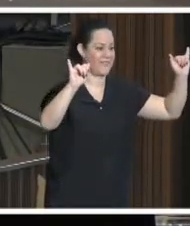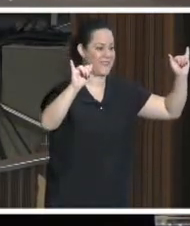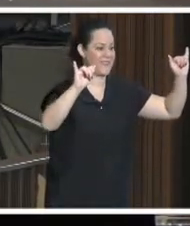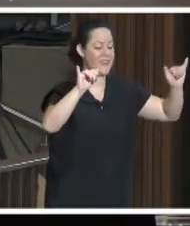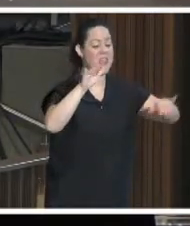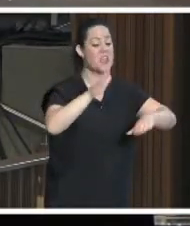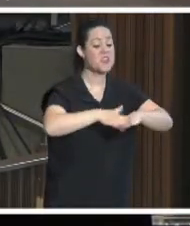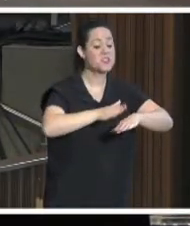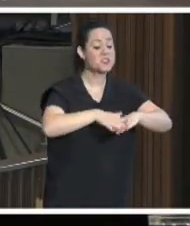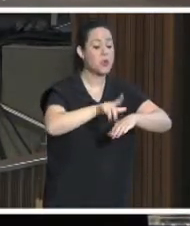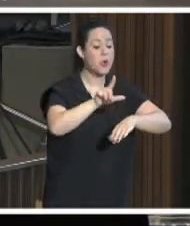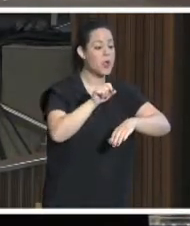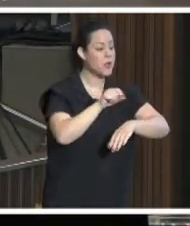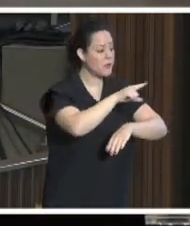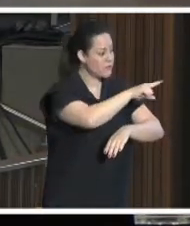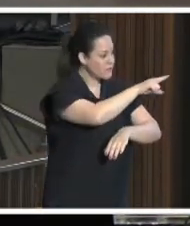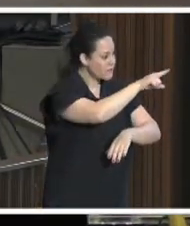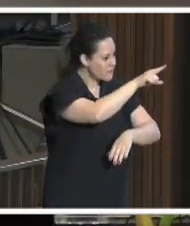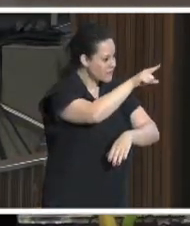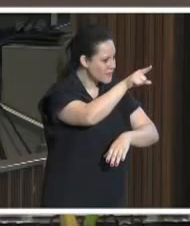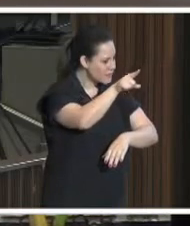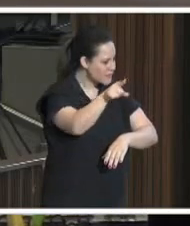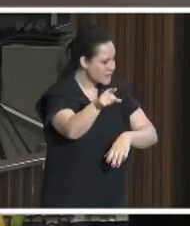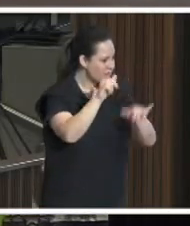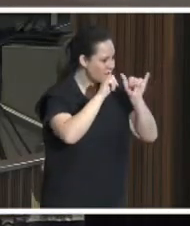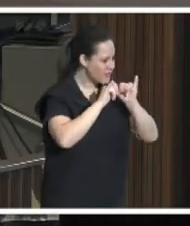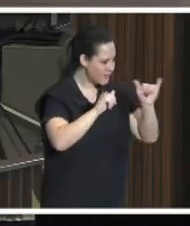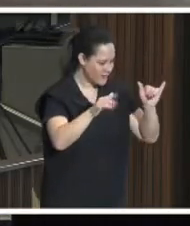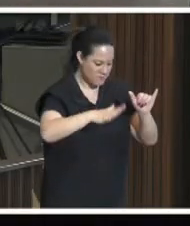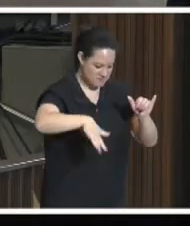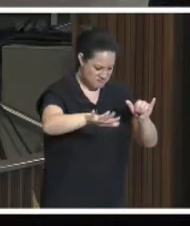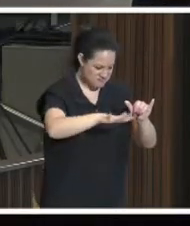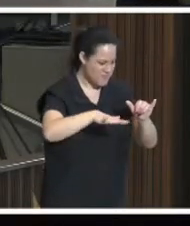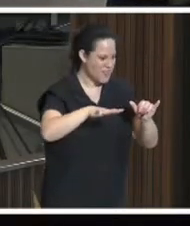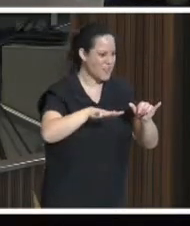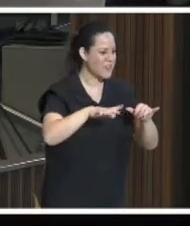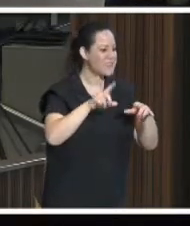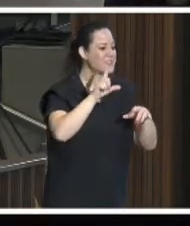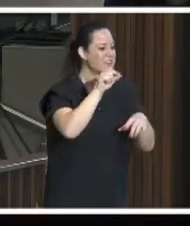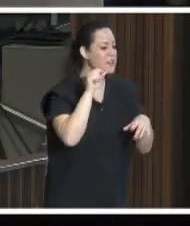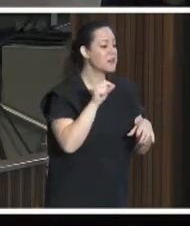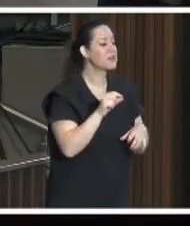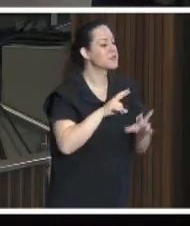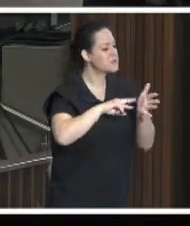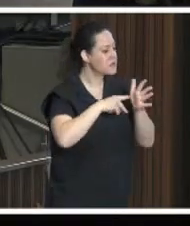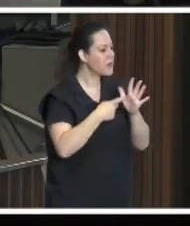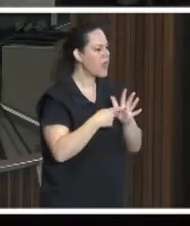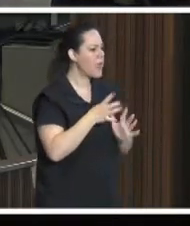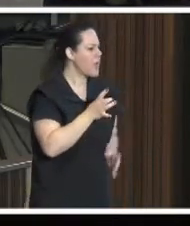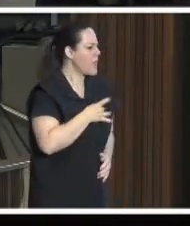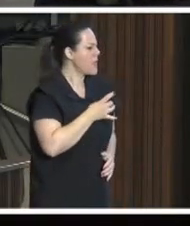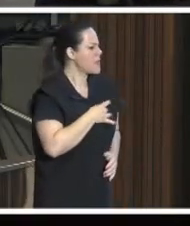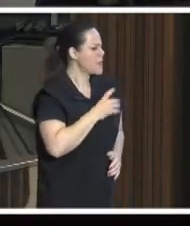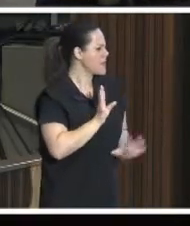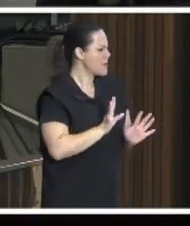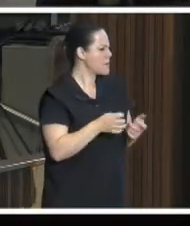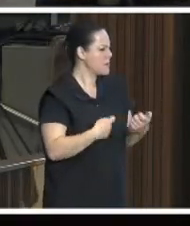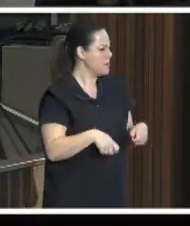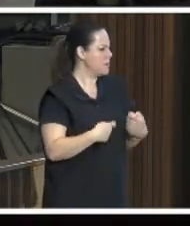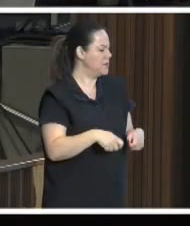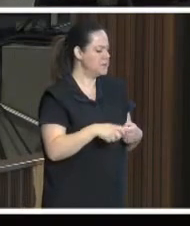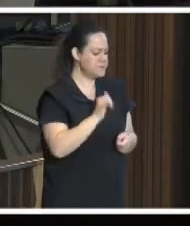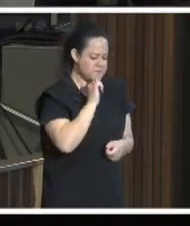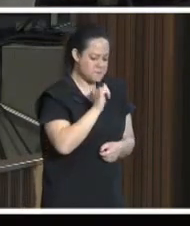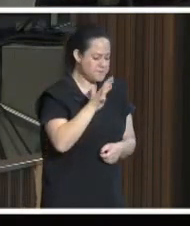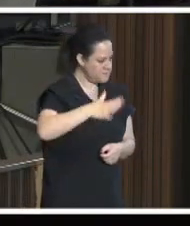escolheu você para anunciar. Esse era o sentido dessa palavra não temas para os pastores que